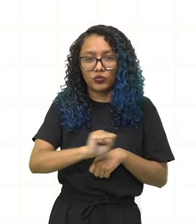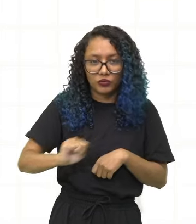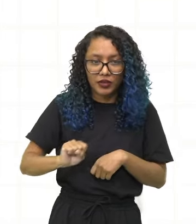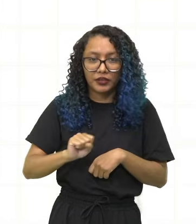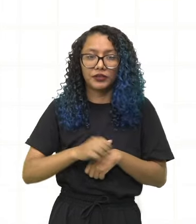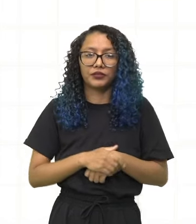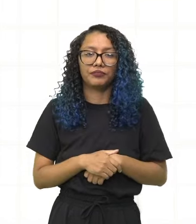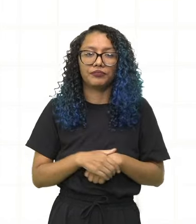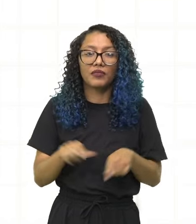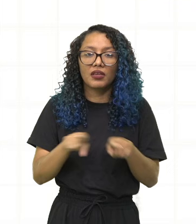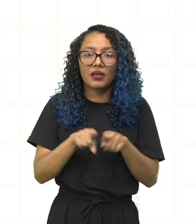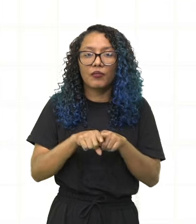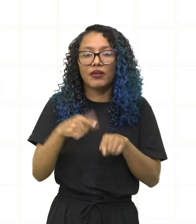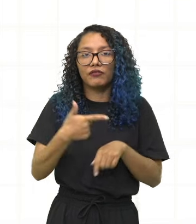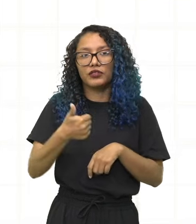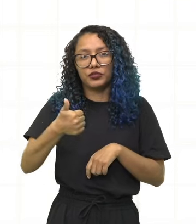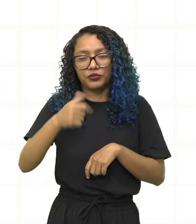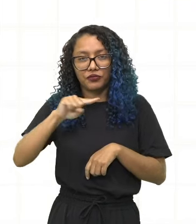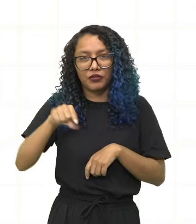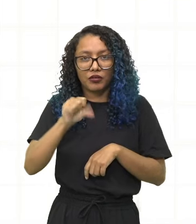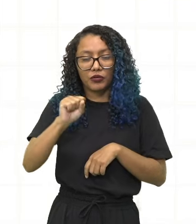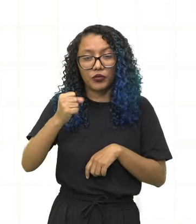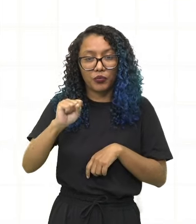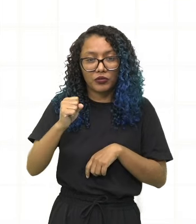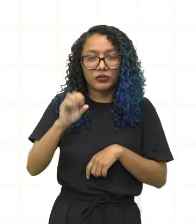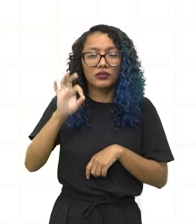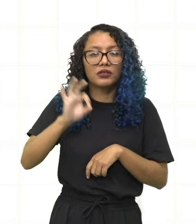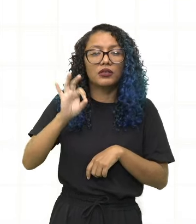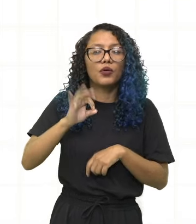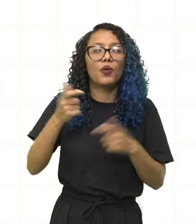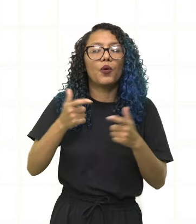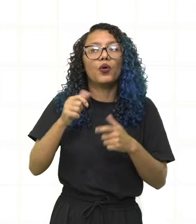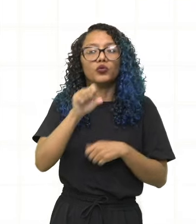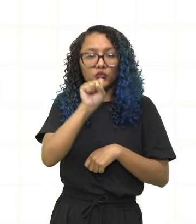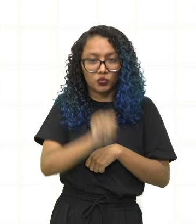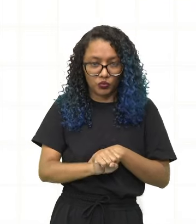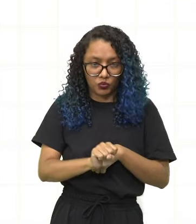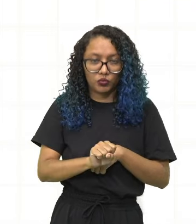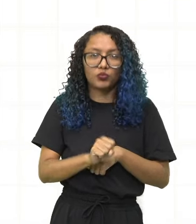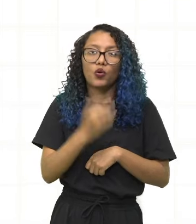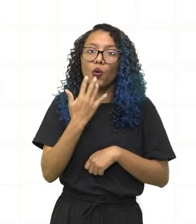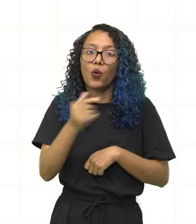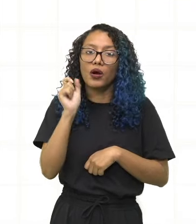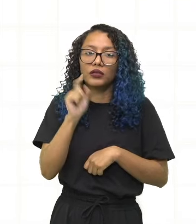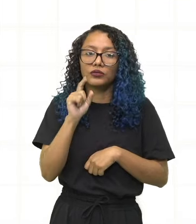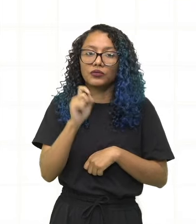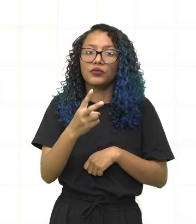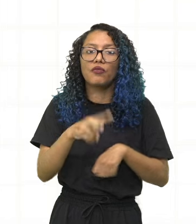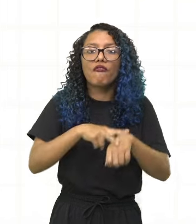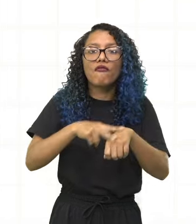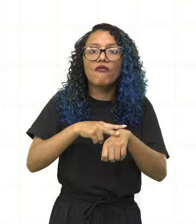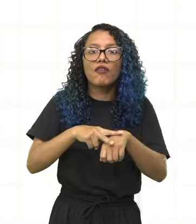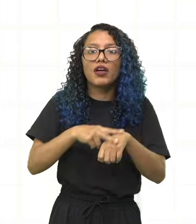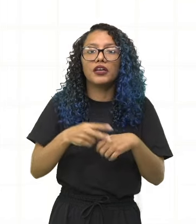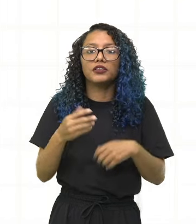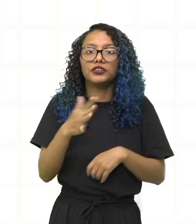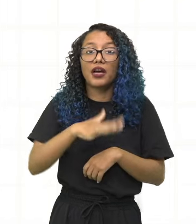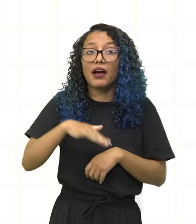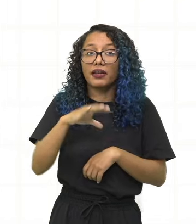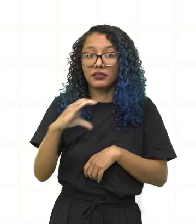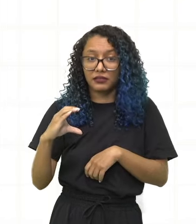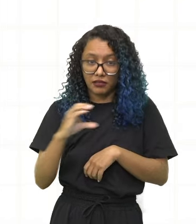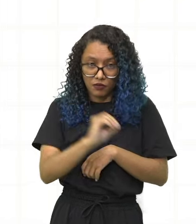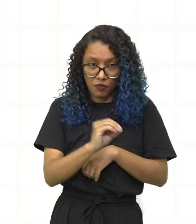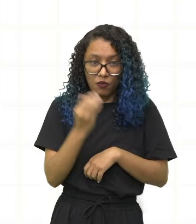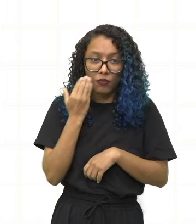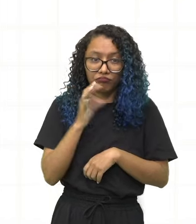nós temos a região sul, aí em azul. Em verde, nós temos 12,6% a região centro